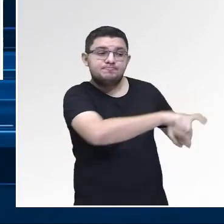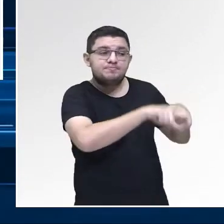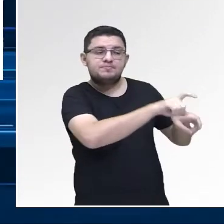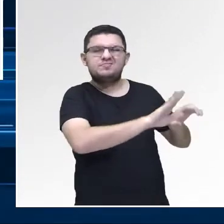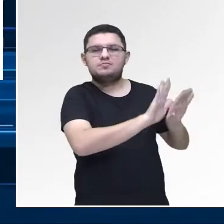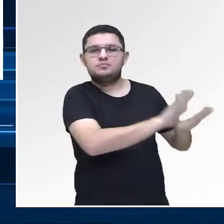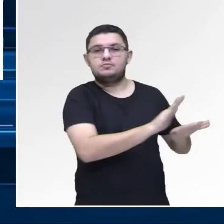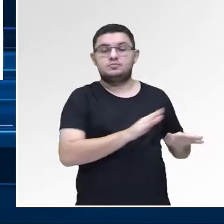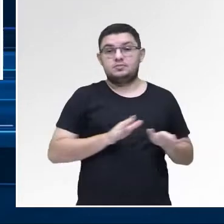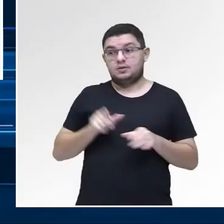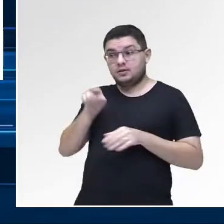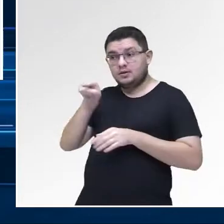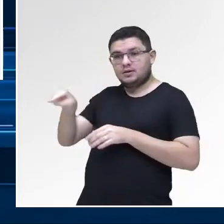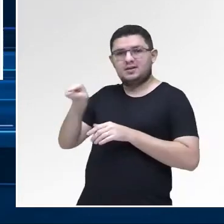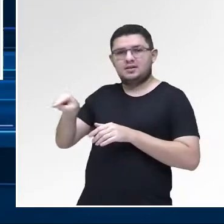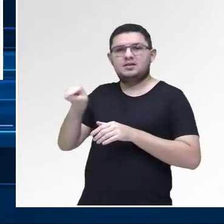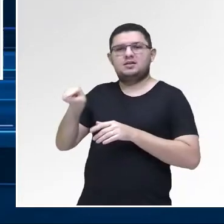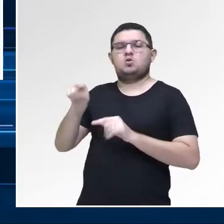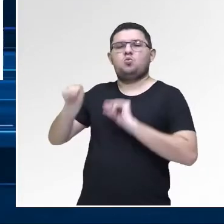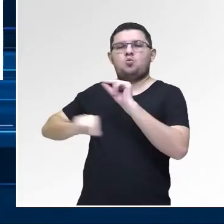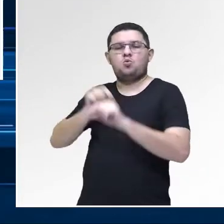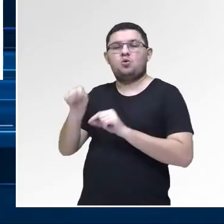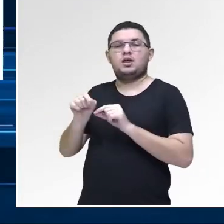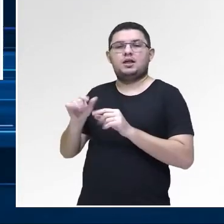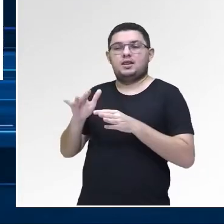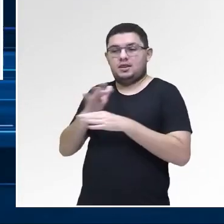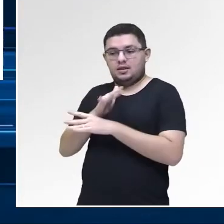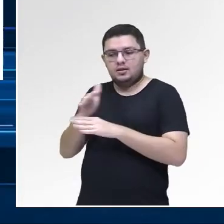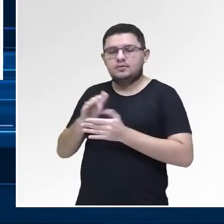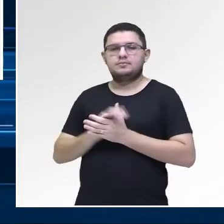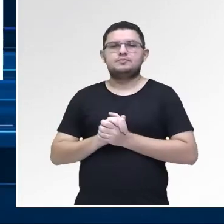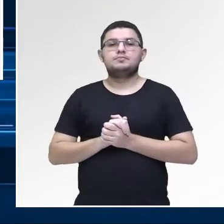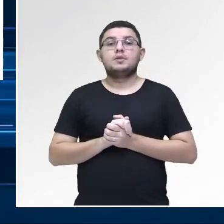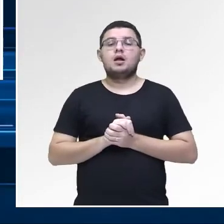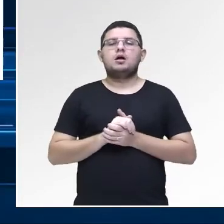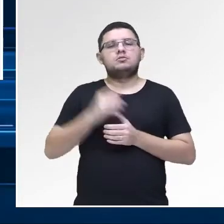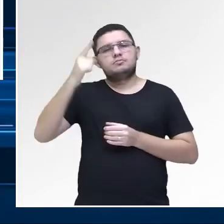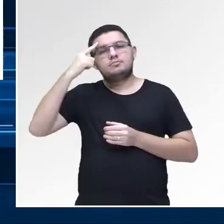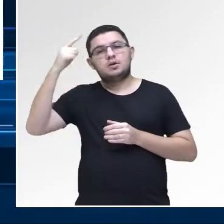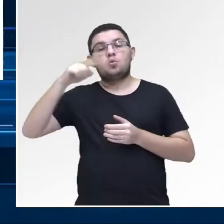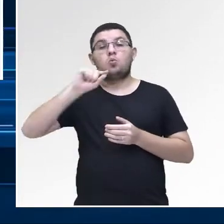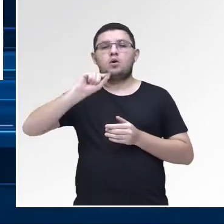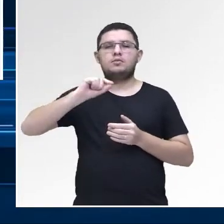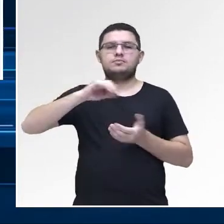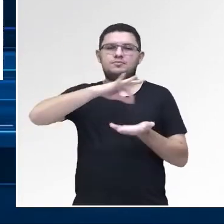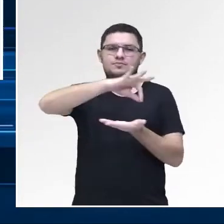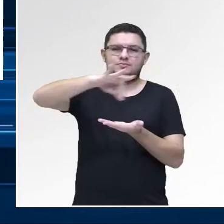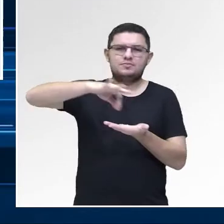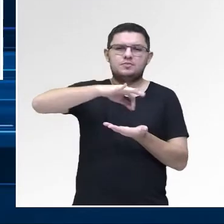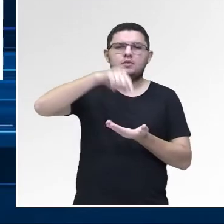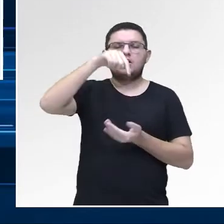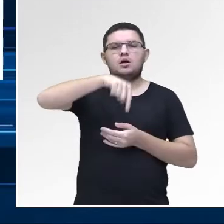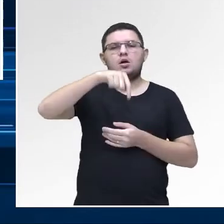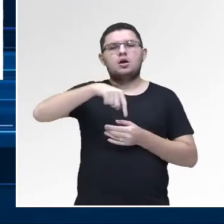aqui no CEMEAN, será que nós temos exemplos de êxodo rural? Será? Vamos ver.